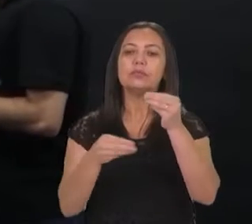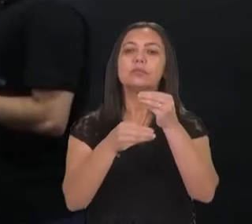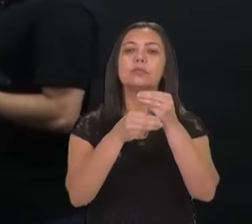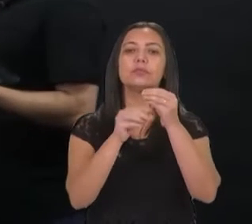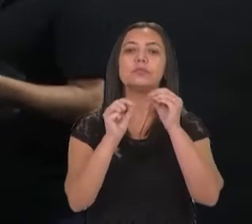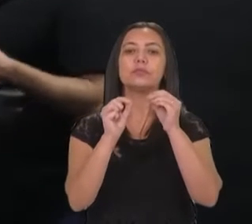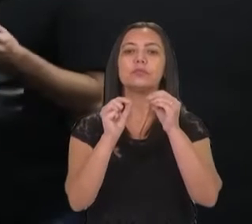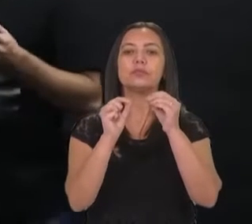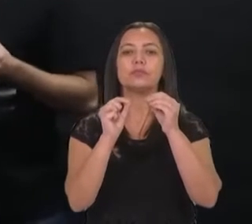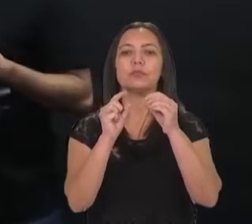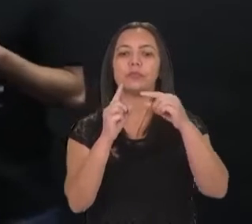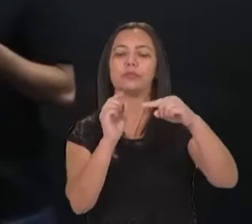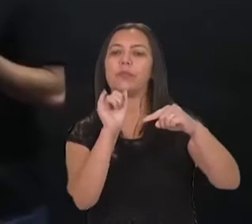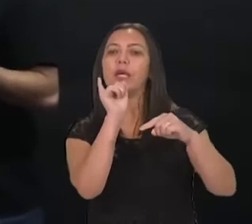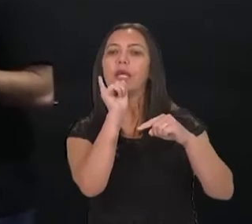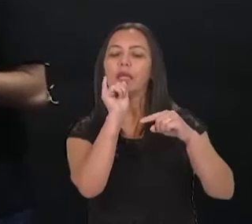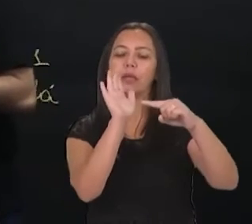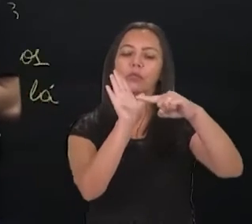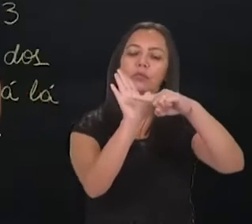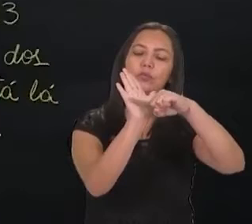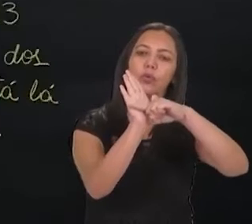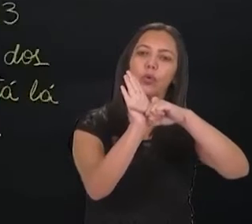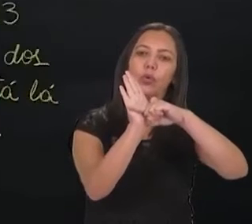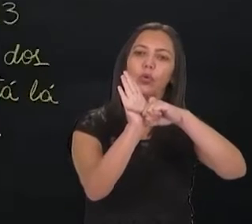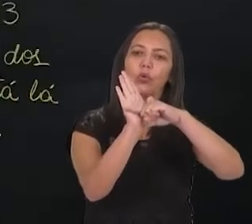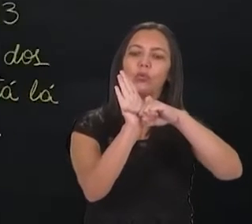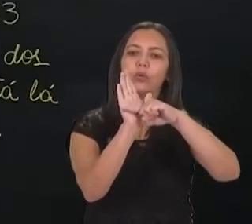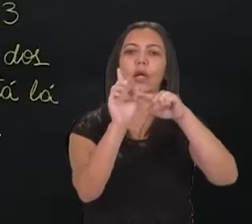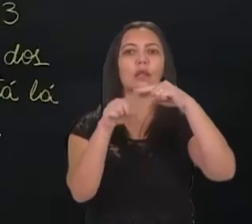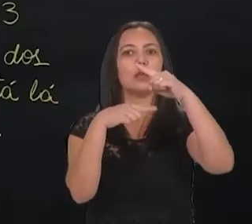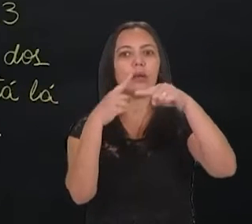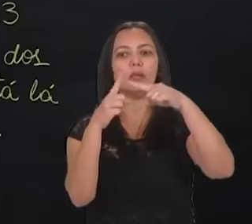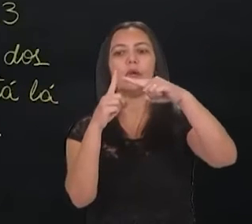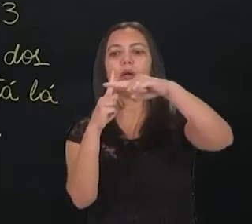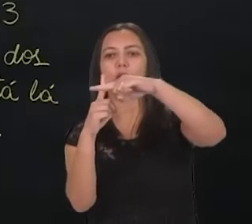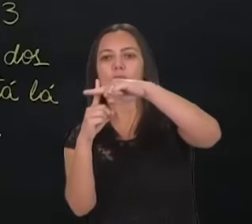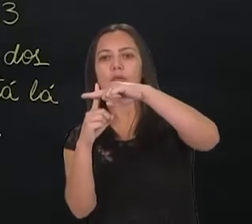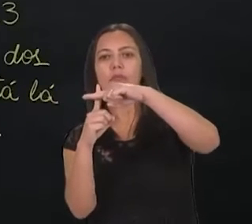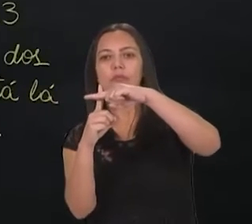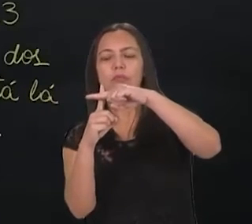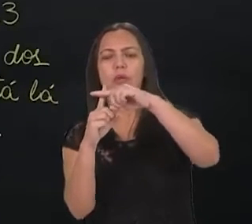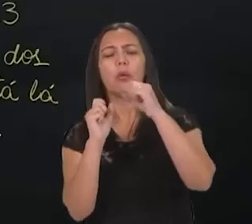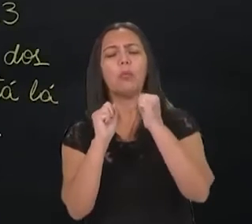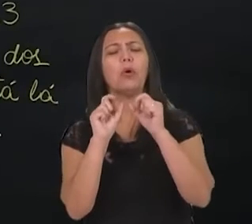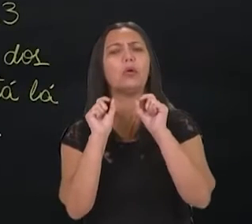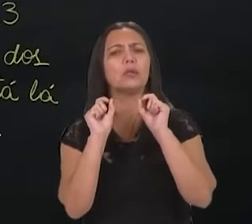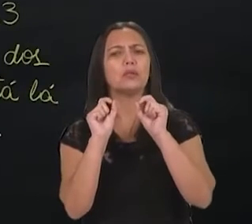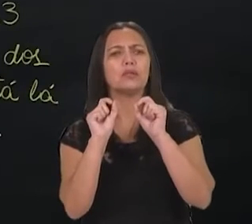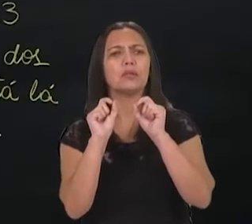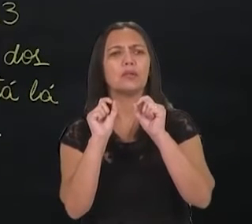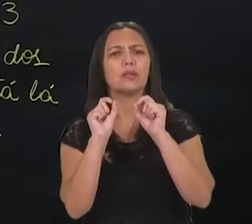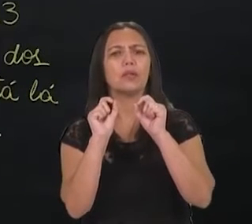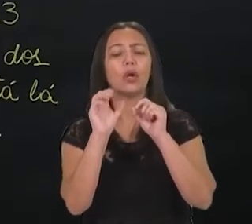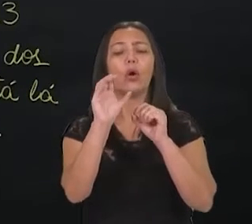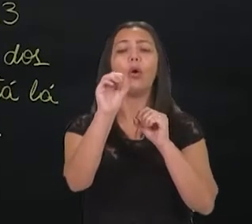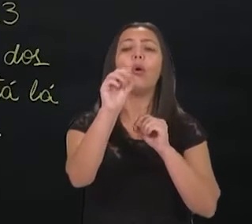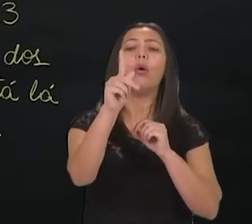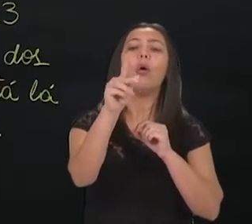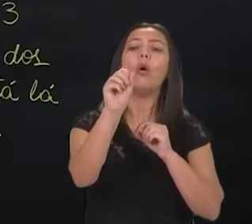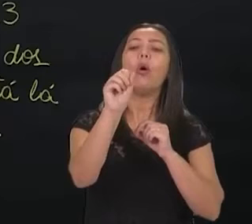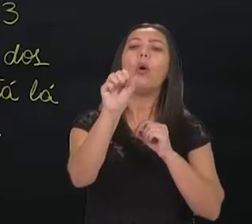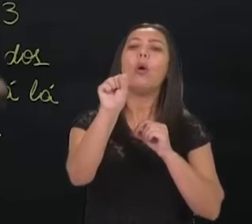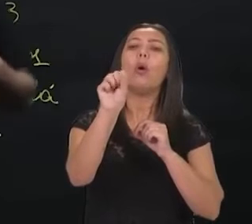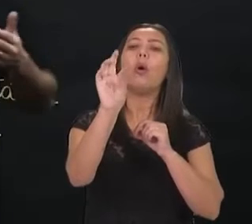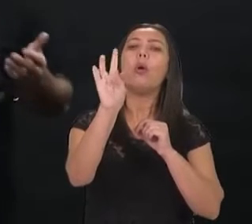primeiro número, o oposto do segundo número. Opa, peraí, o que é oposto mesmo? Oposto é a